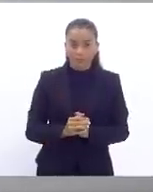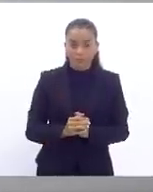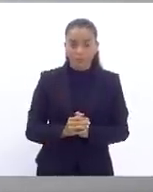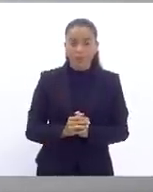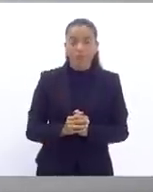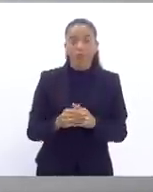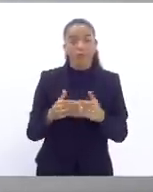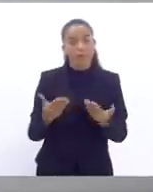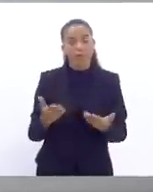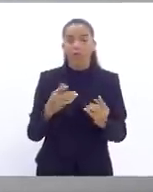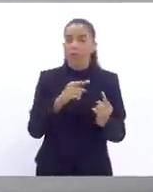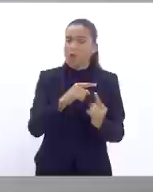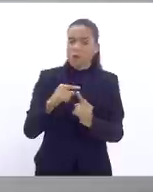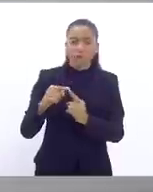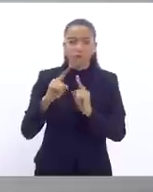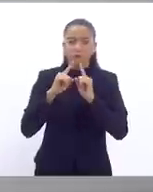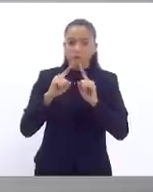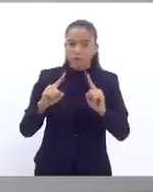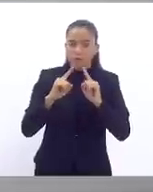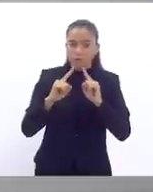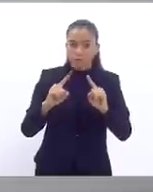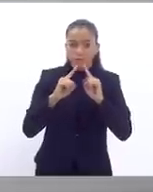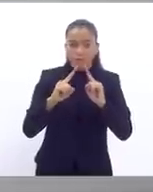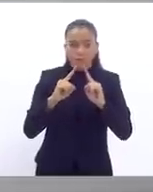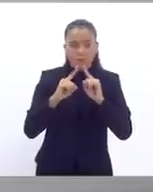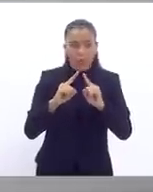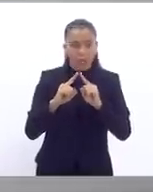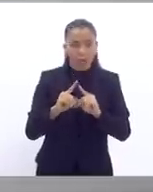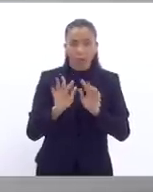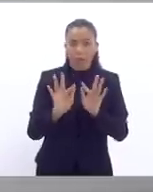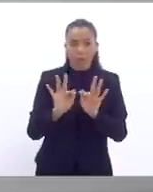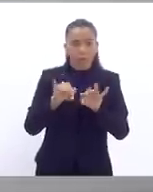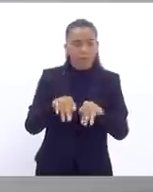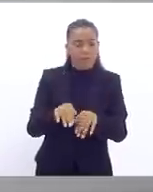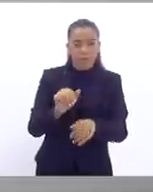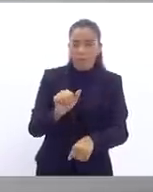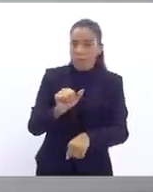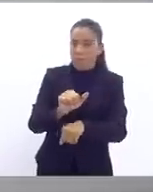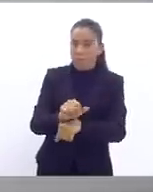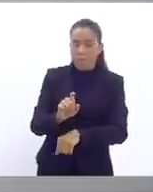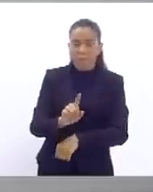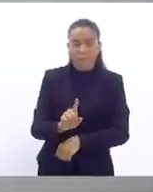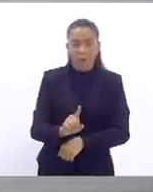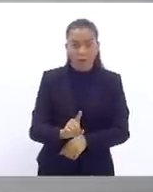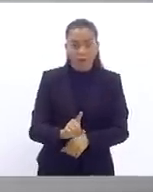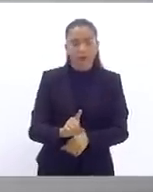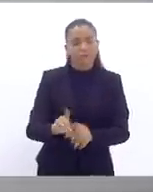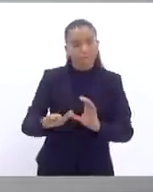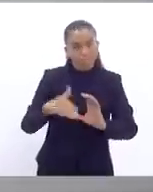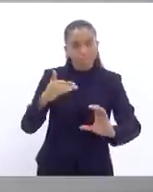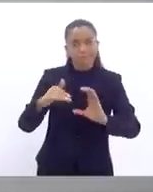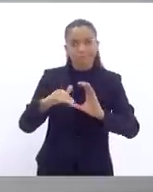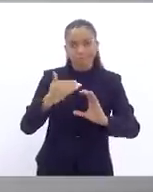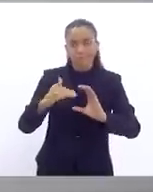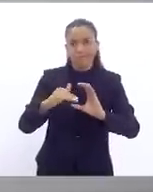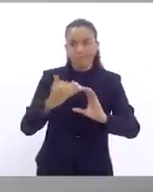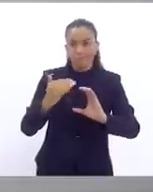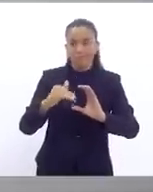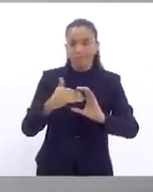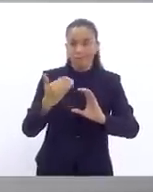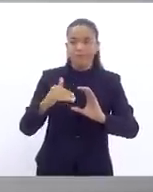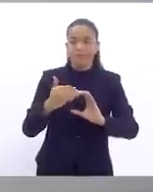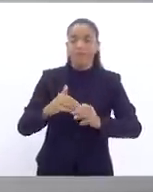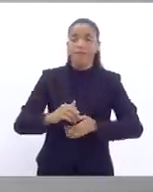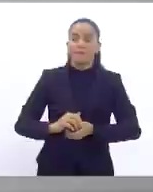e essa é um tipo de reclamação que não para de chegar eu tô só